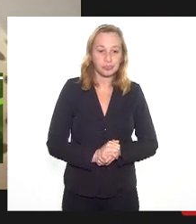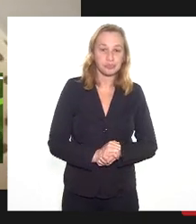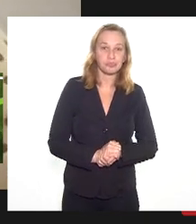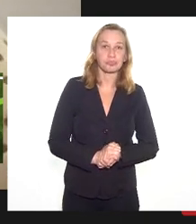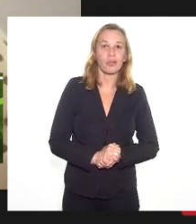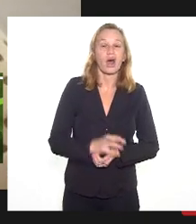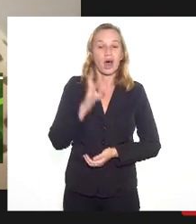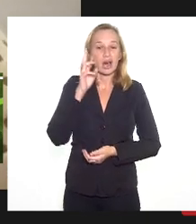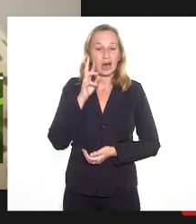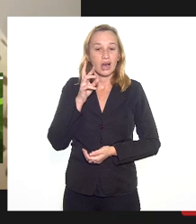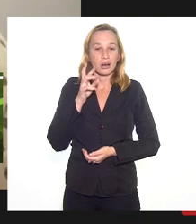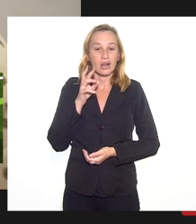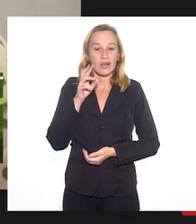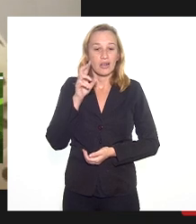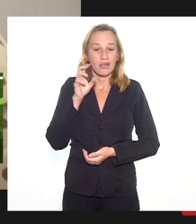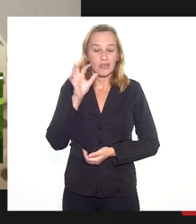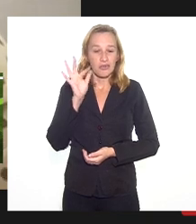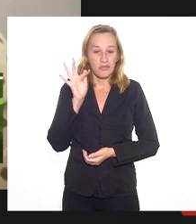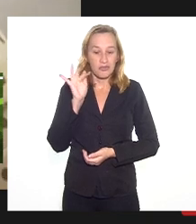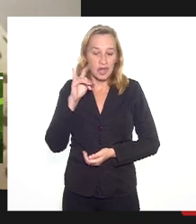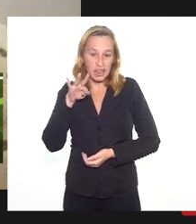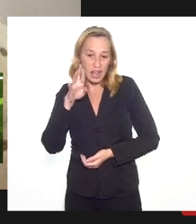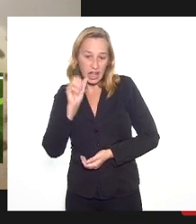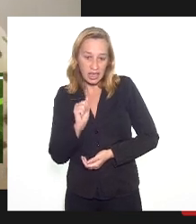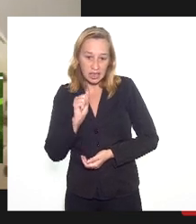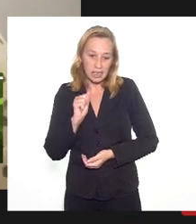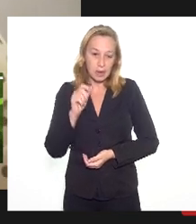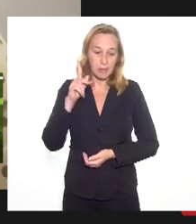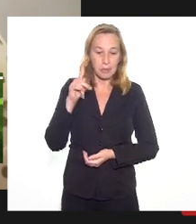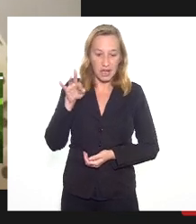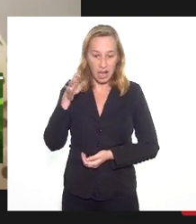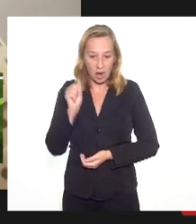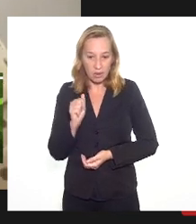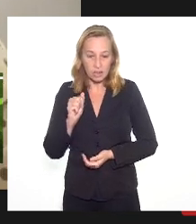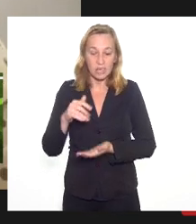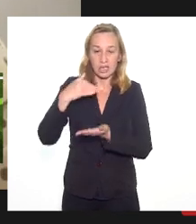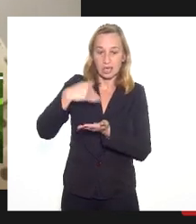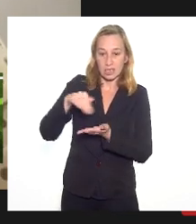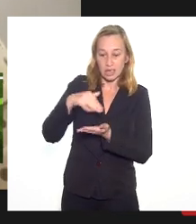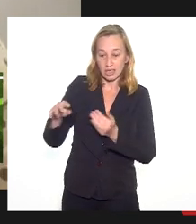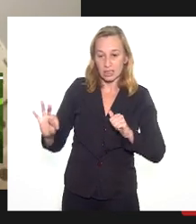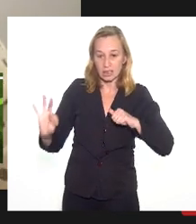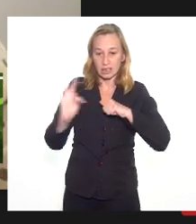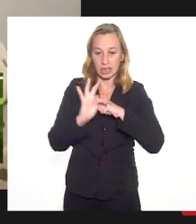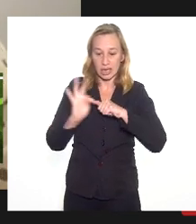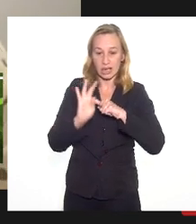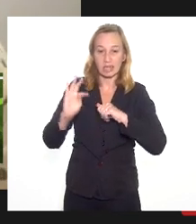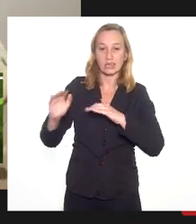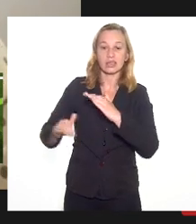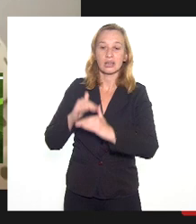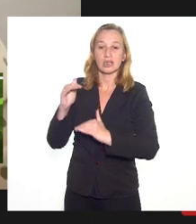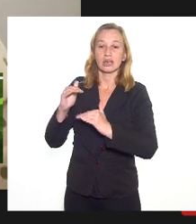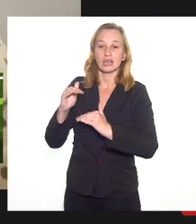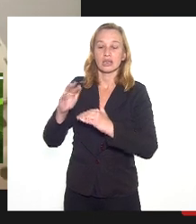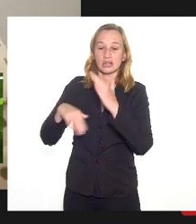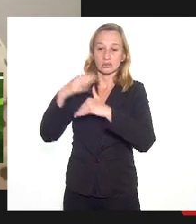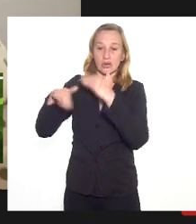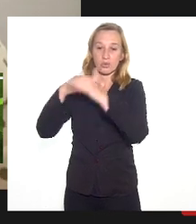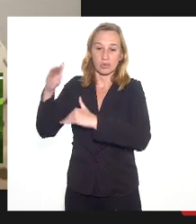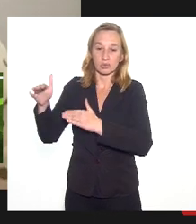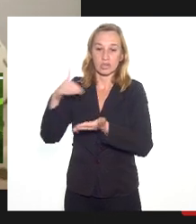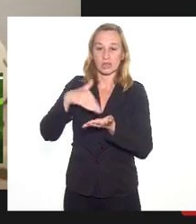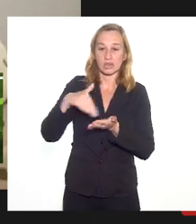senhora Fernanda Peralta, que é assessora técnica da Secretaria Estadual de Meio Ambiente e Sustentabilidade, dispõe de